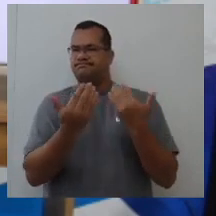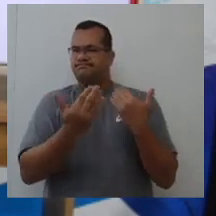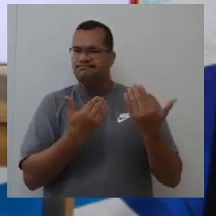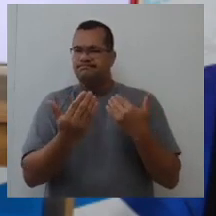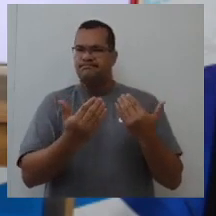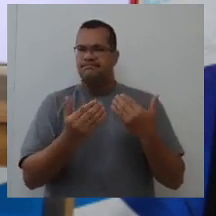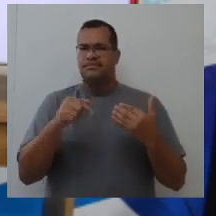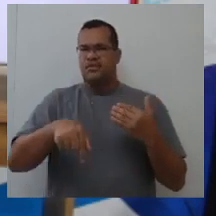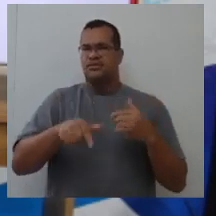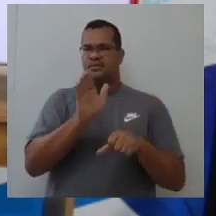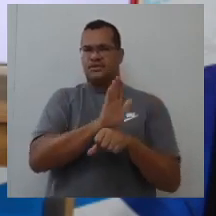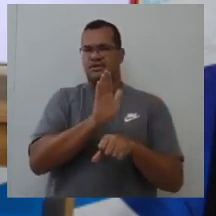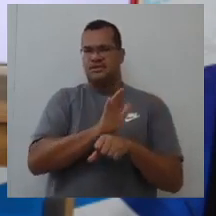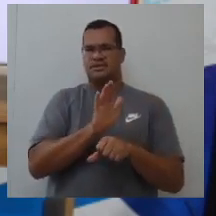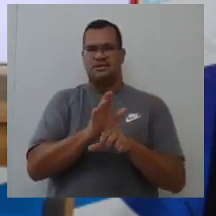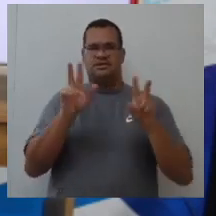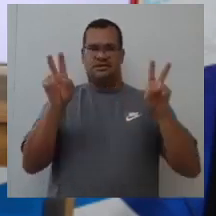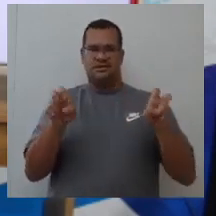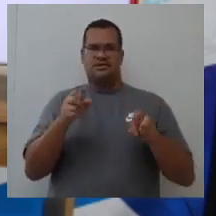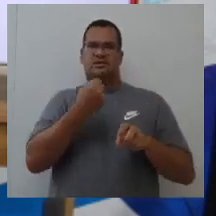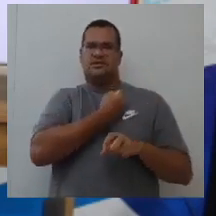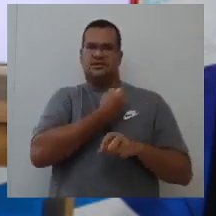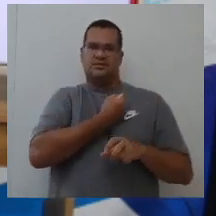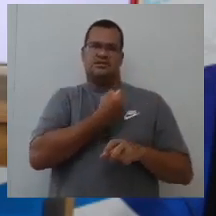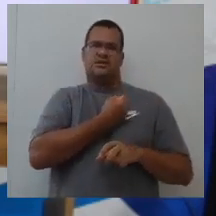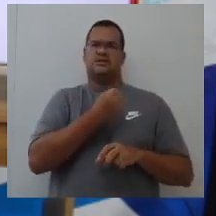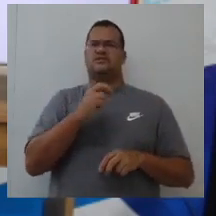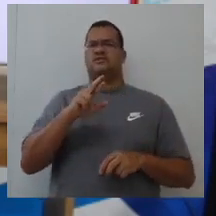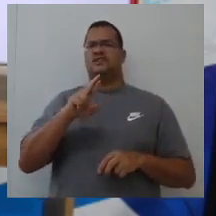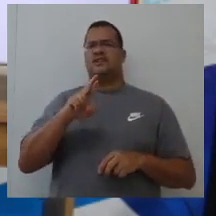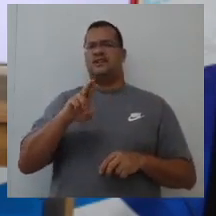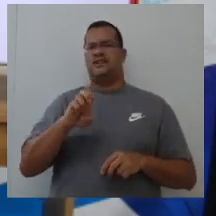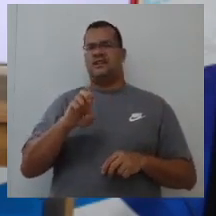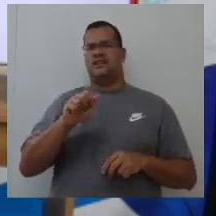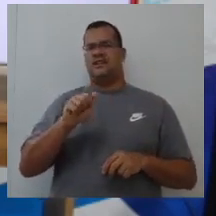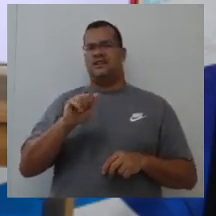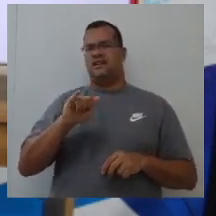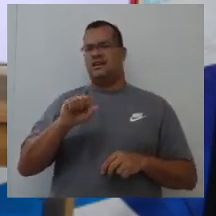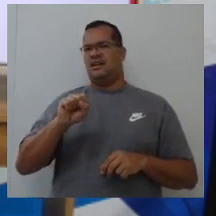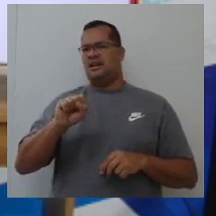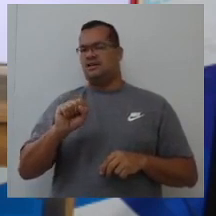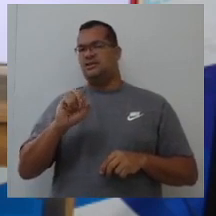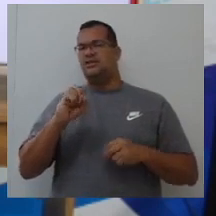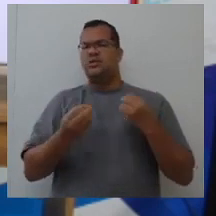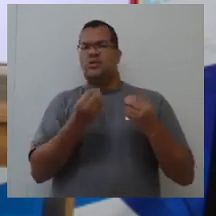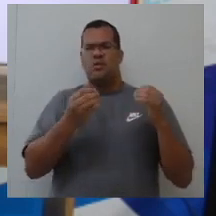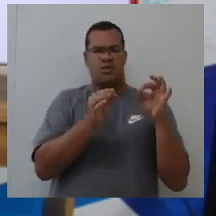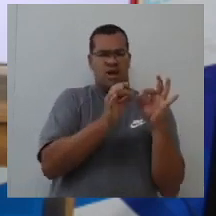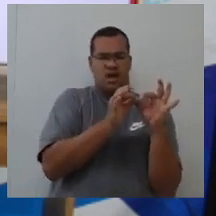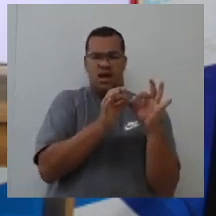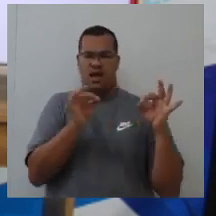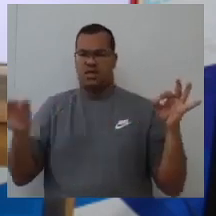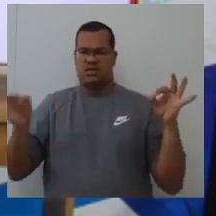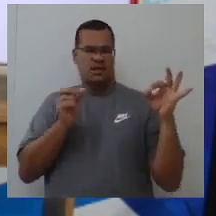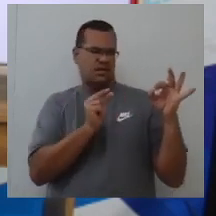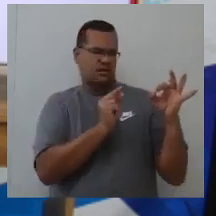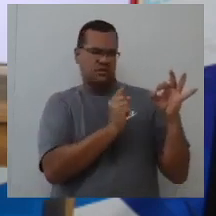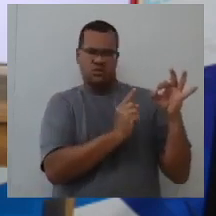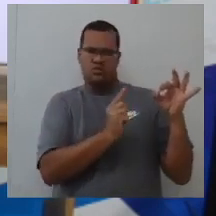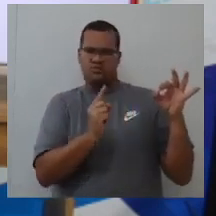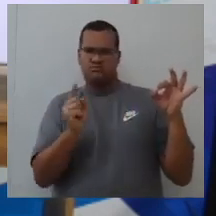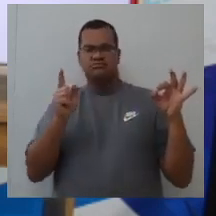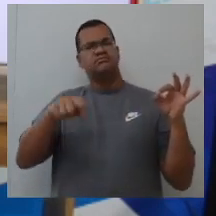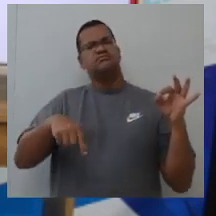nessa tarde sobre números reais e como eles se comportam na reta numérica e a gente vai tentar fazer no